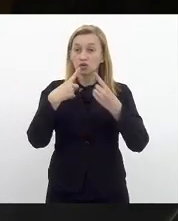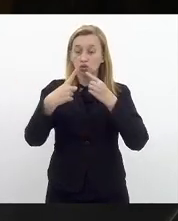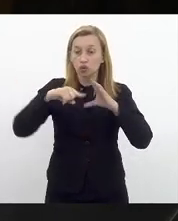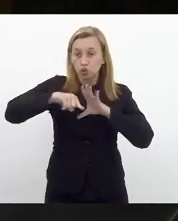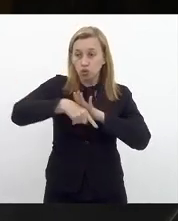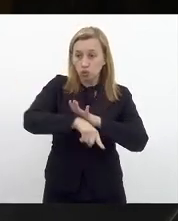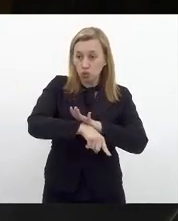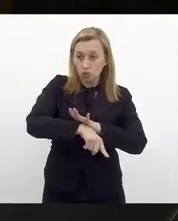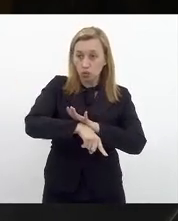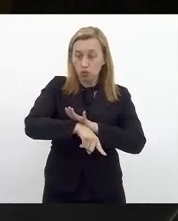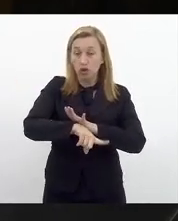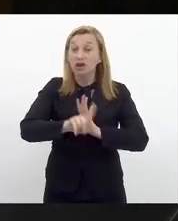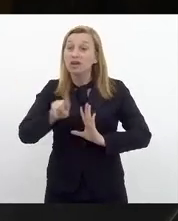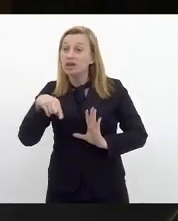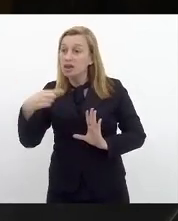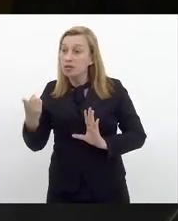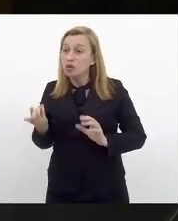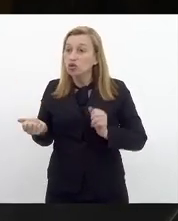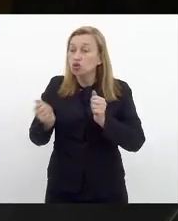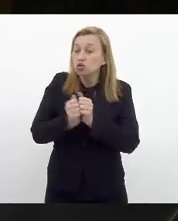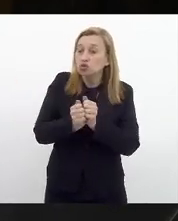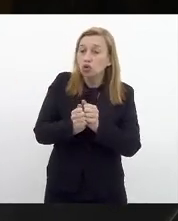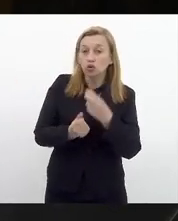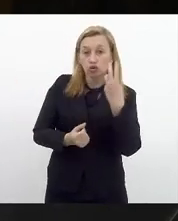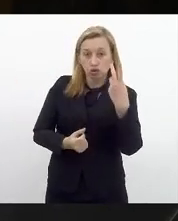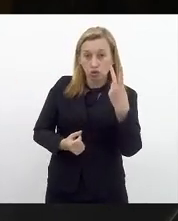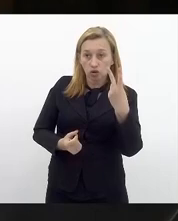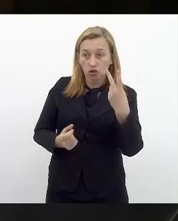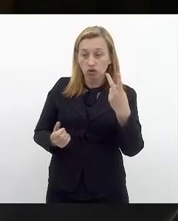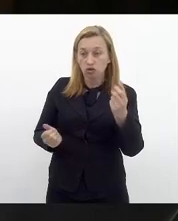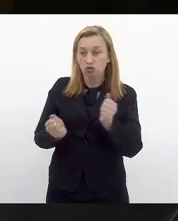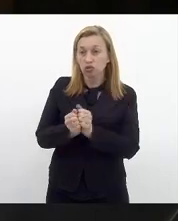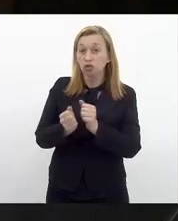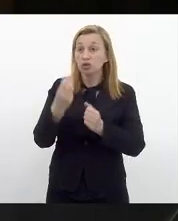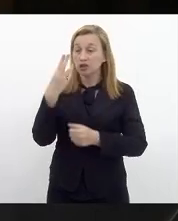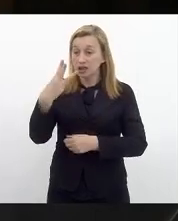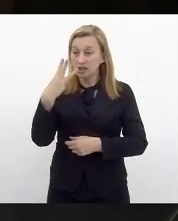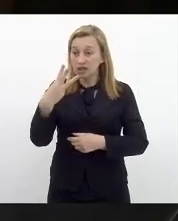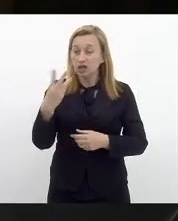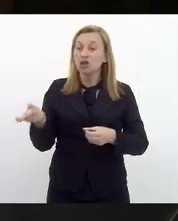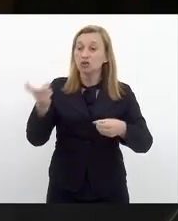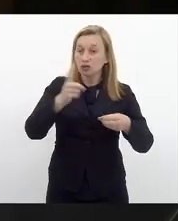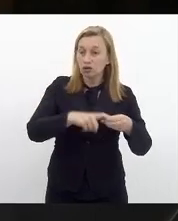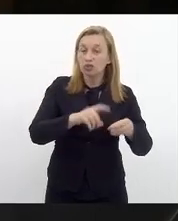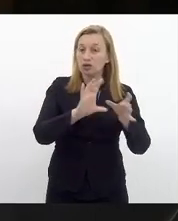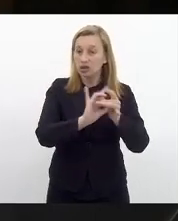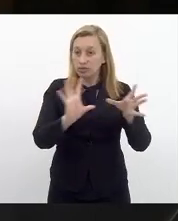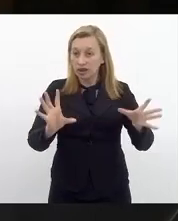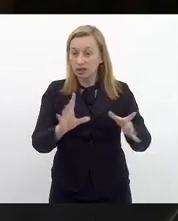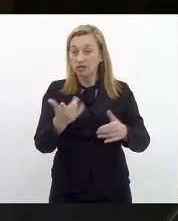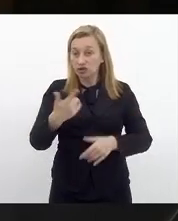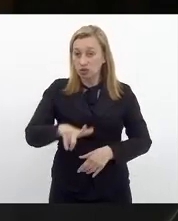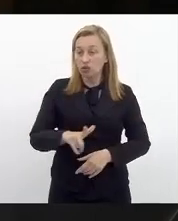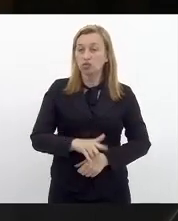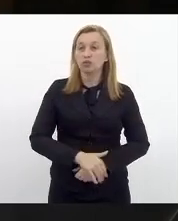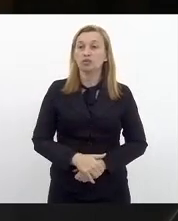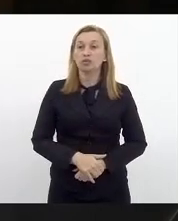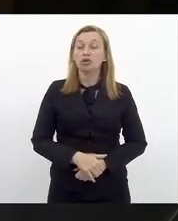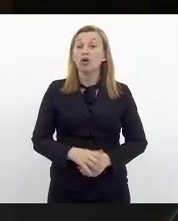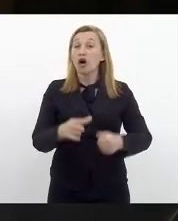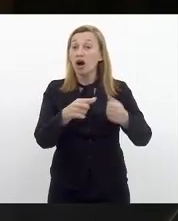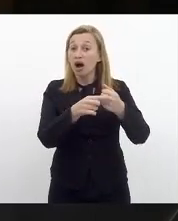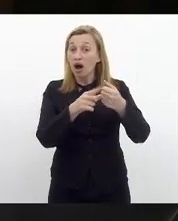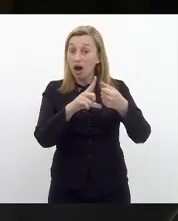aprofundou depois juntar os dois no terceiro que voltou a ser autorizativo com um